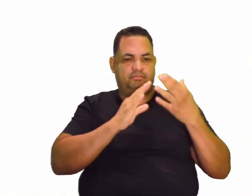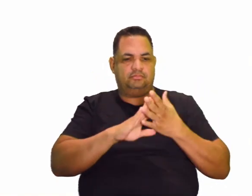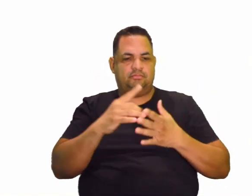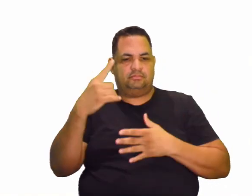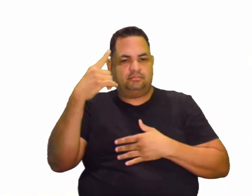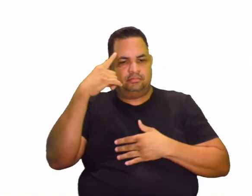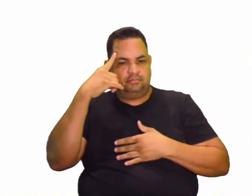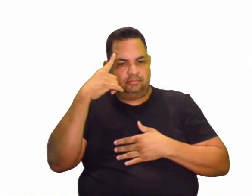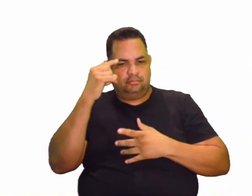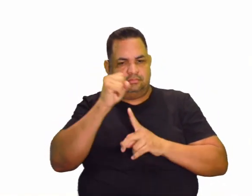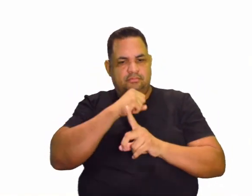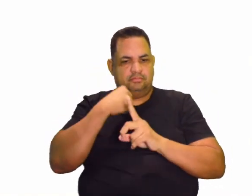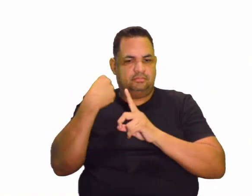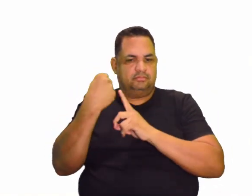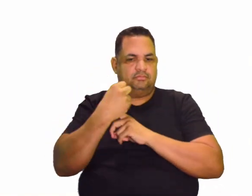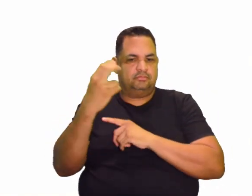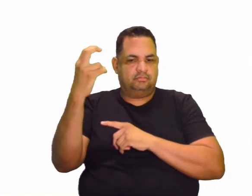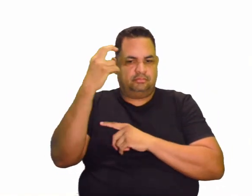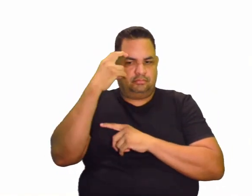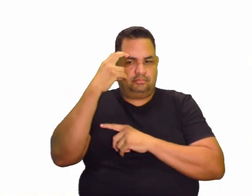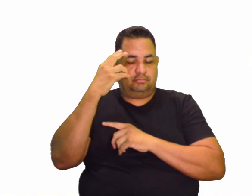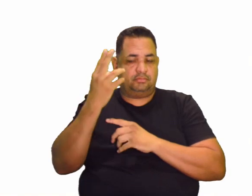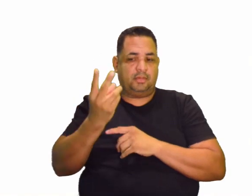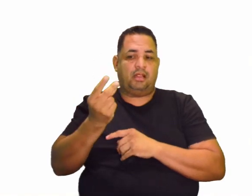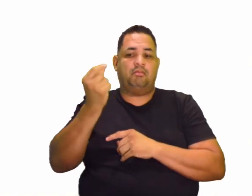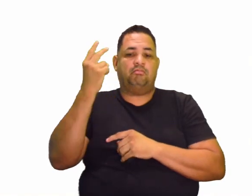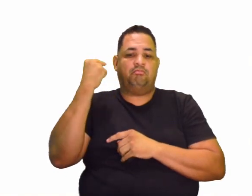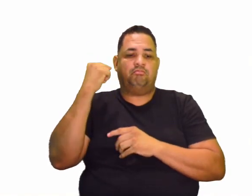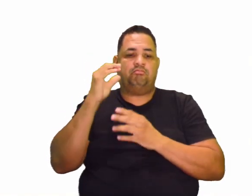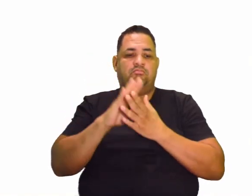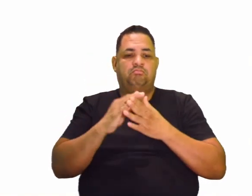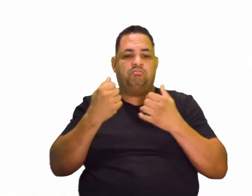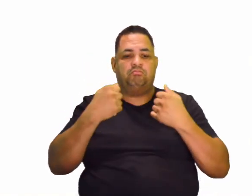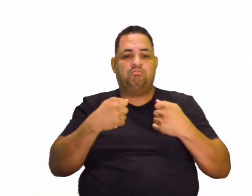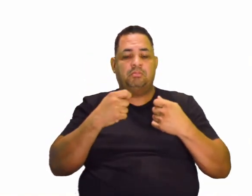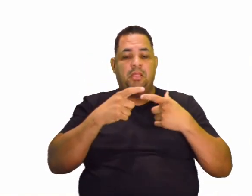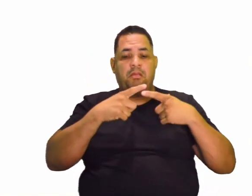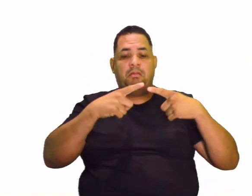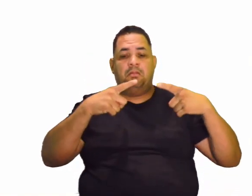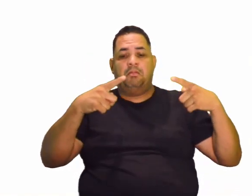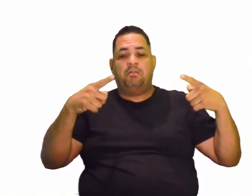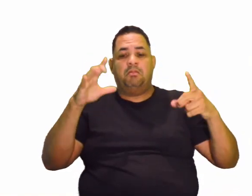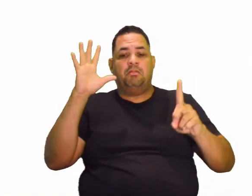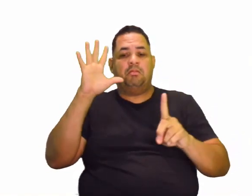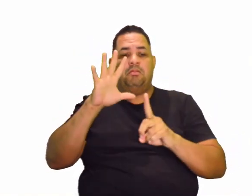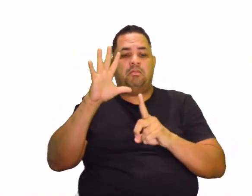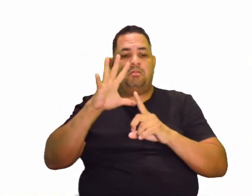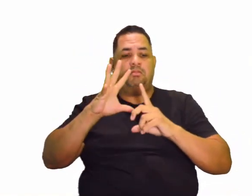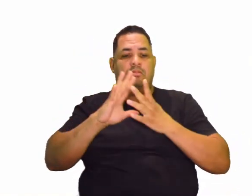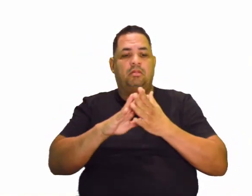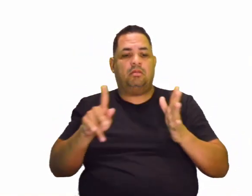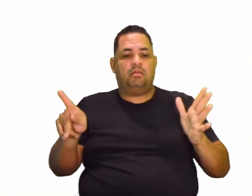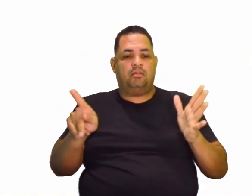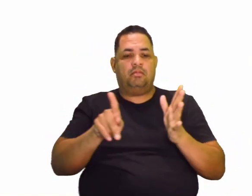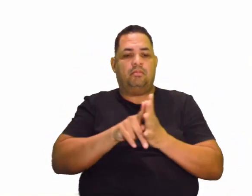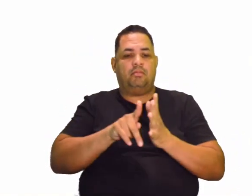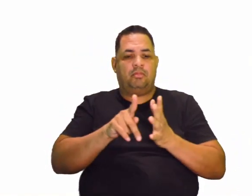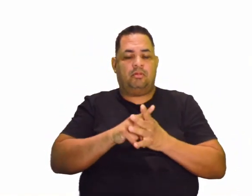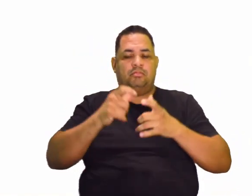social, cultural, na época. Seu poder era tão grande que influenciava até a própria